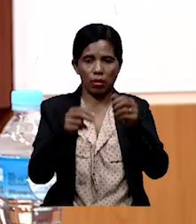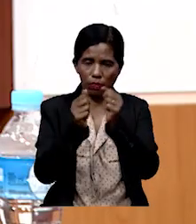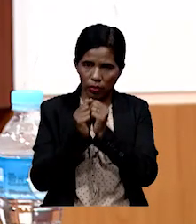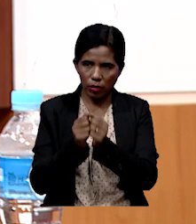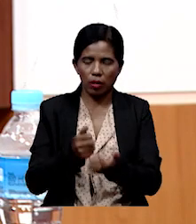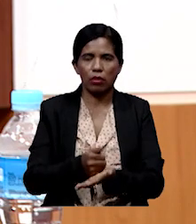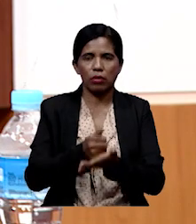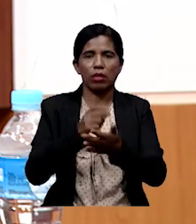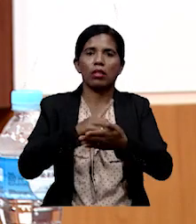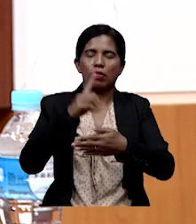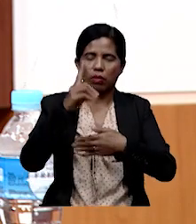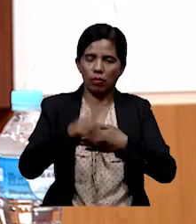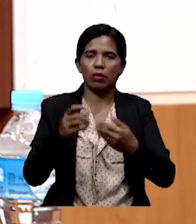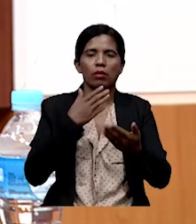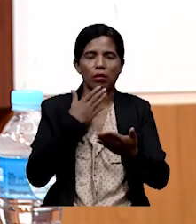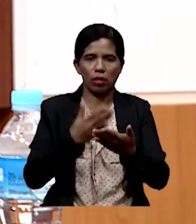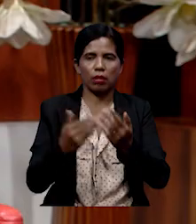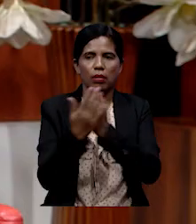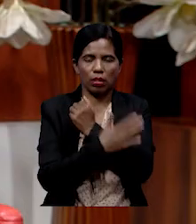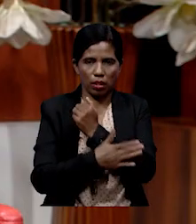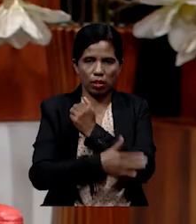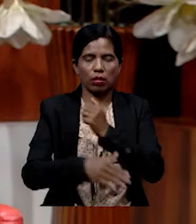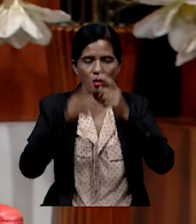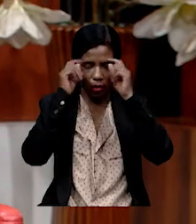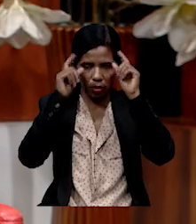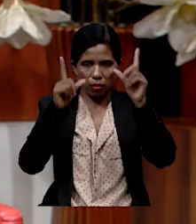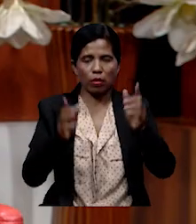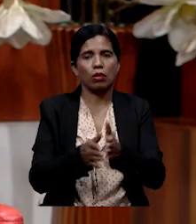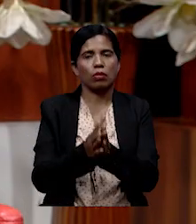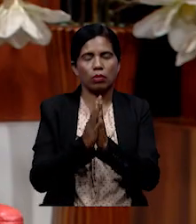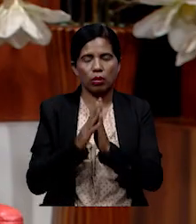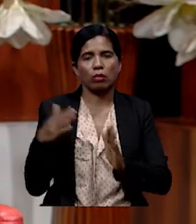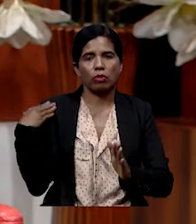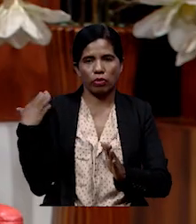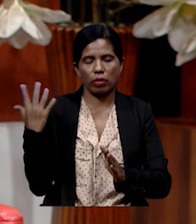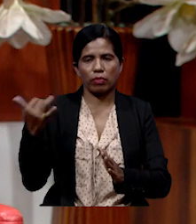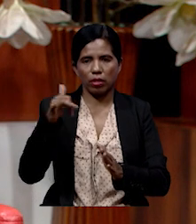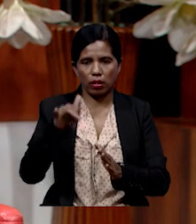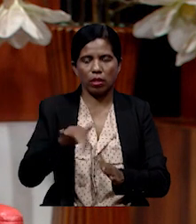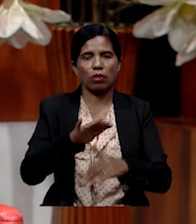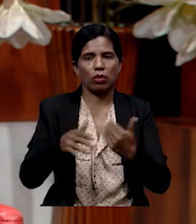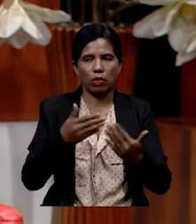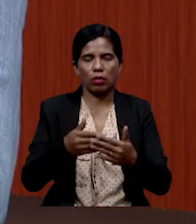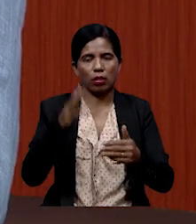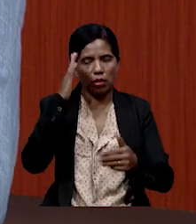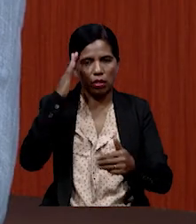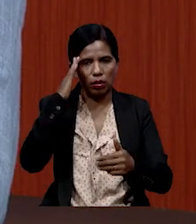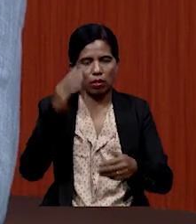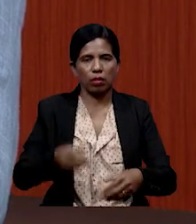apoia desenvolvimento de bediak ba nação Timor-Leste, no russo Mos ba jovem patriota Sira Hotu, atu hatene